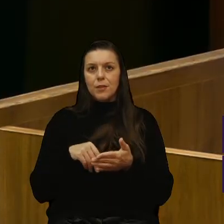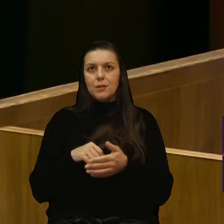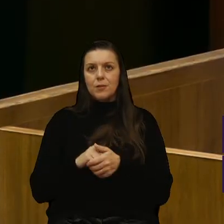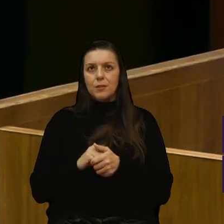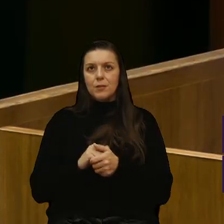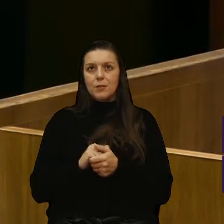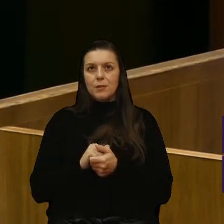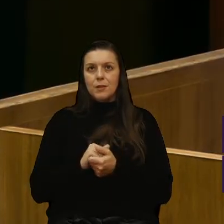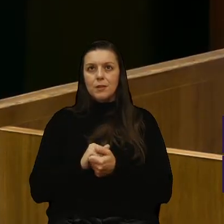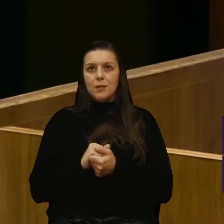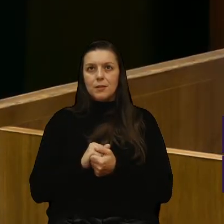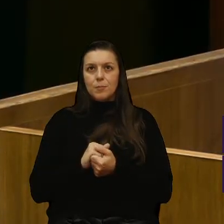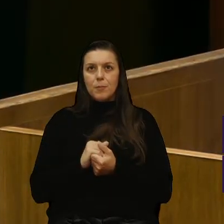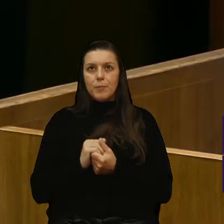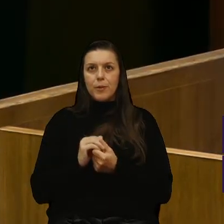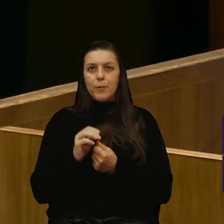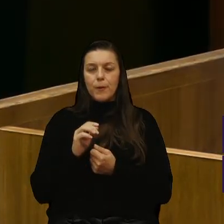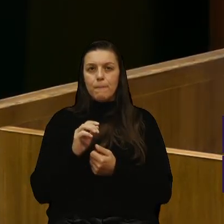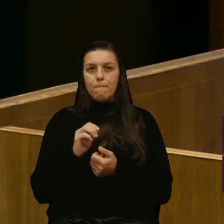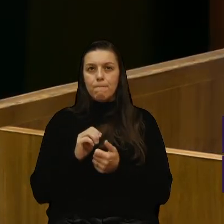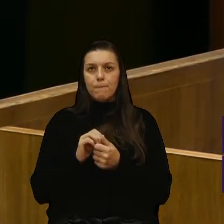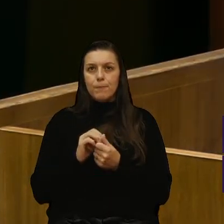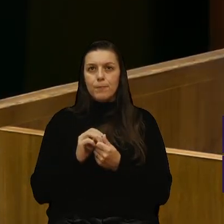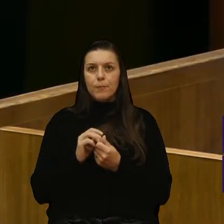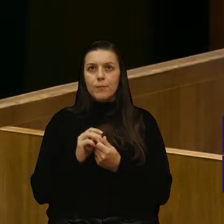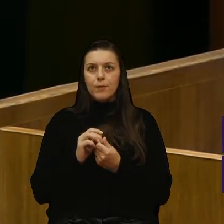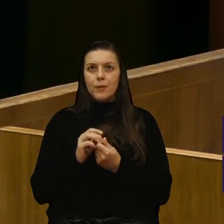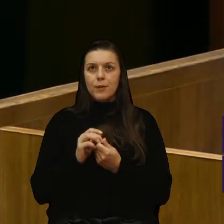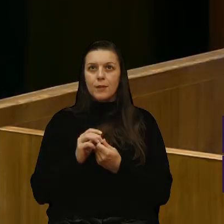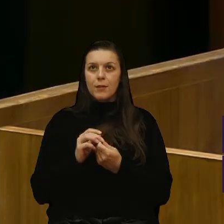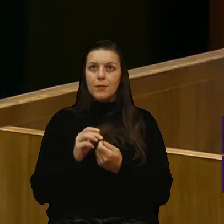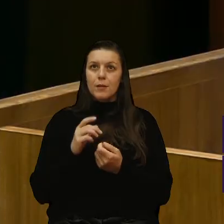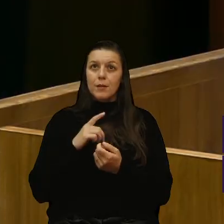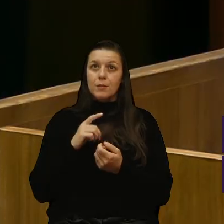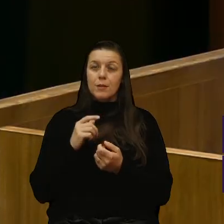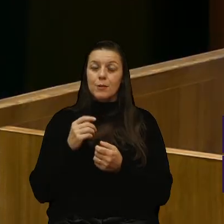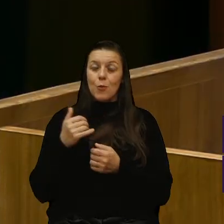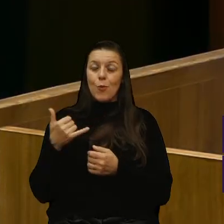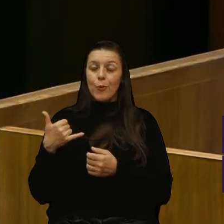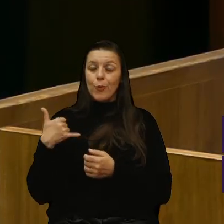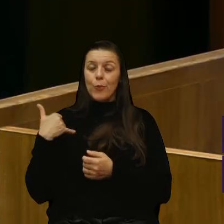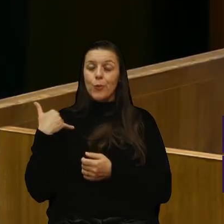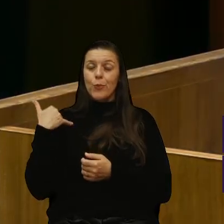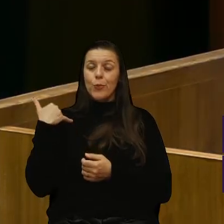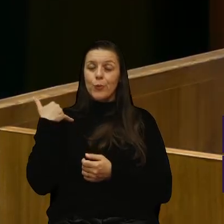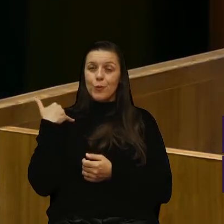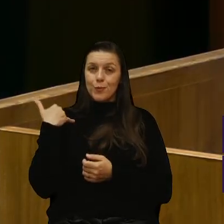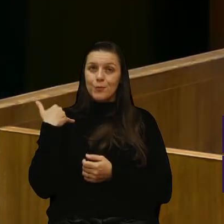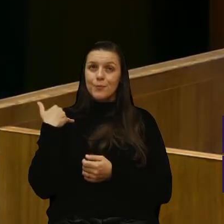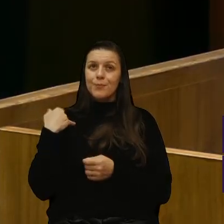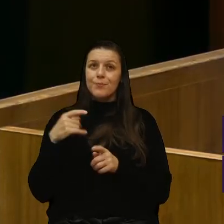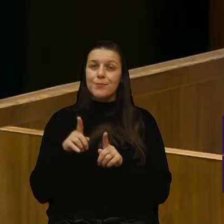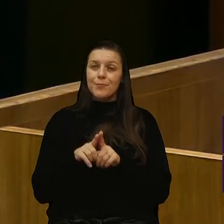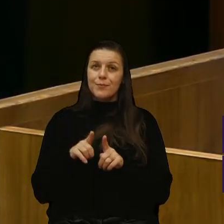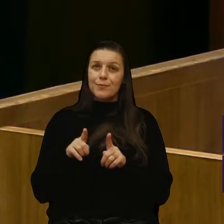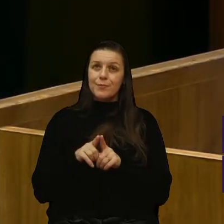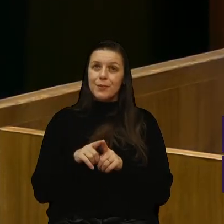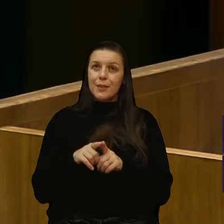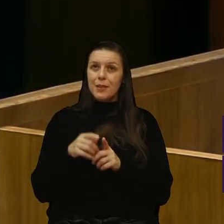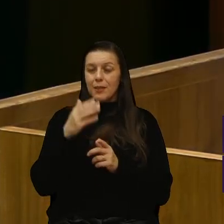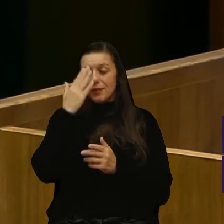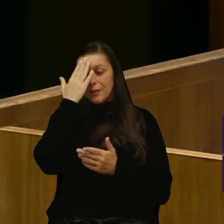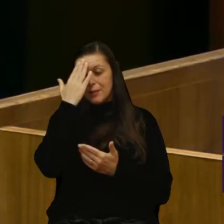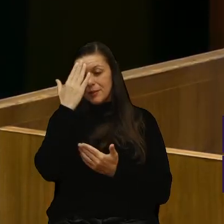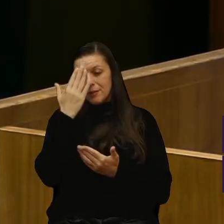Leonel, eu agradeço imensamente a honra e a confiança